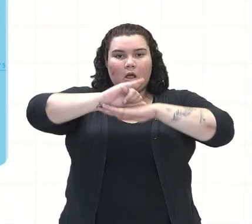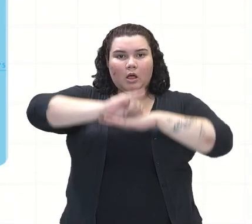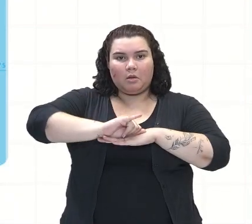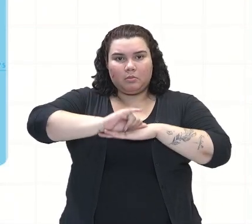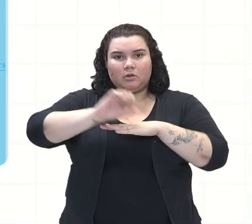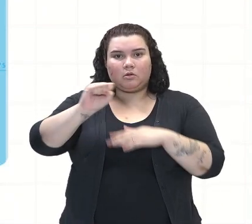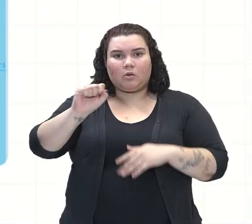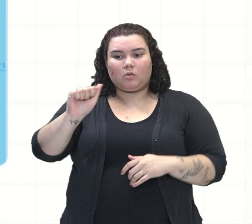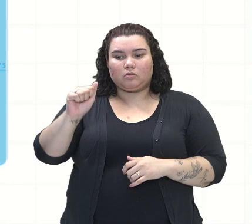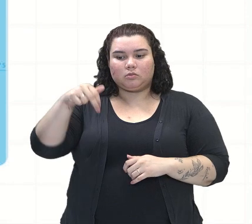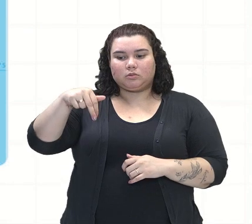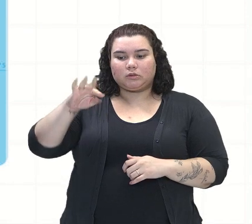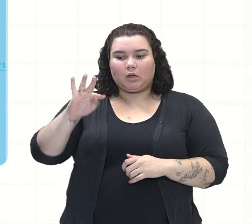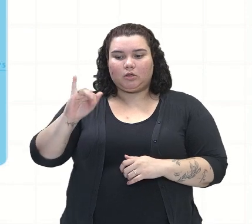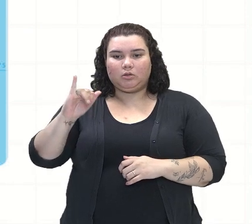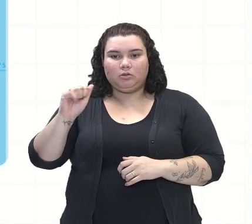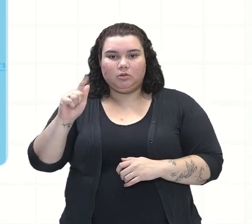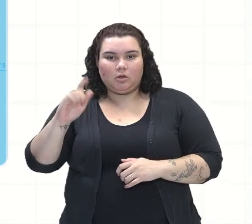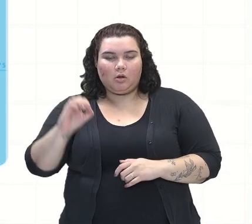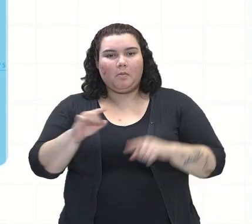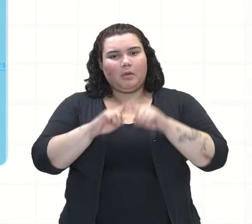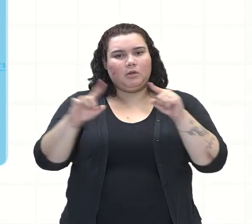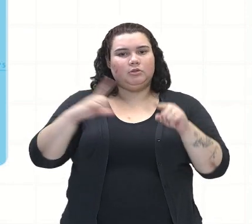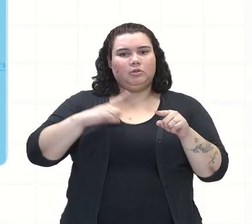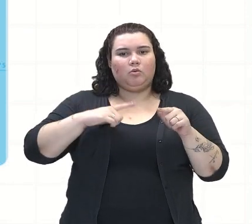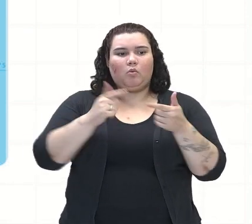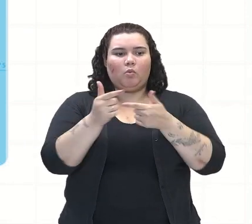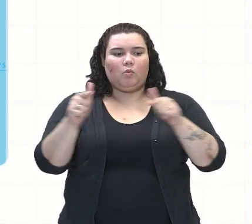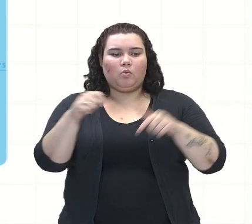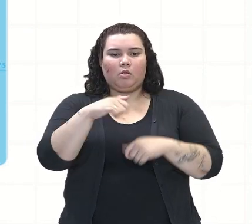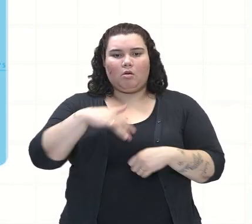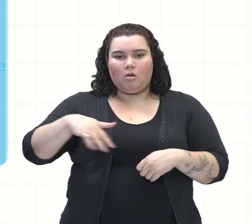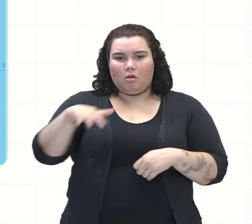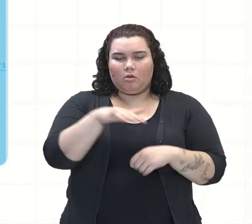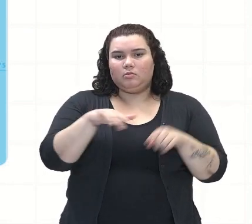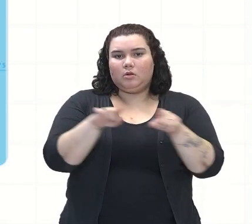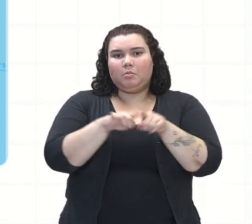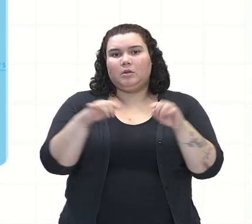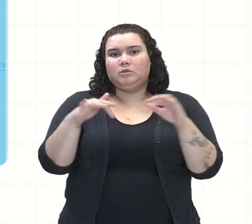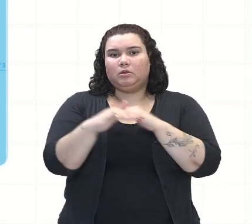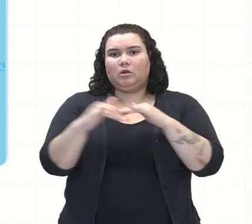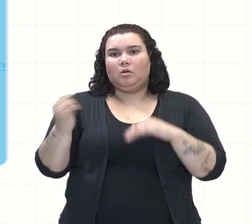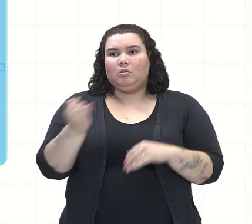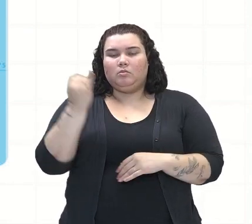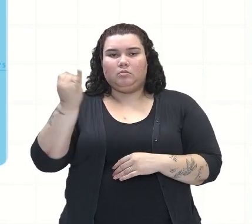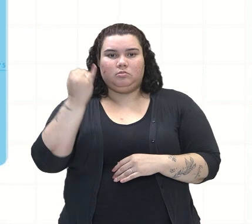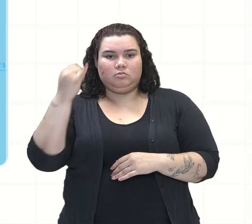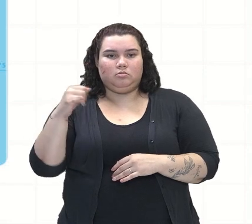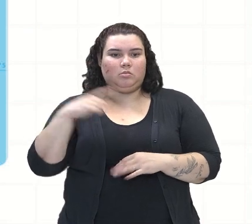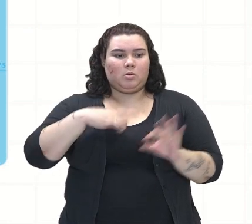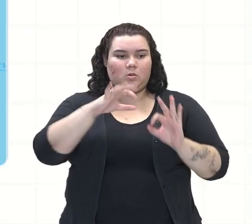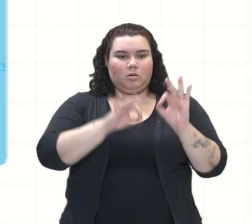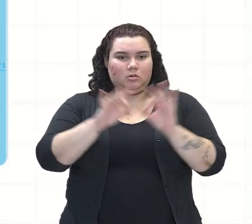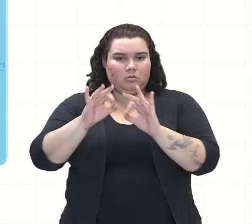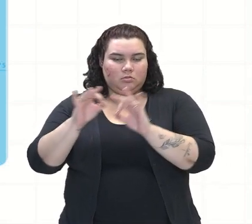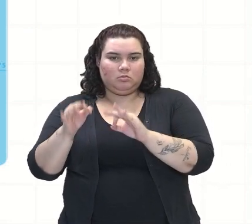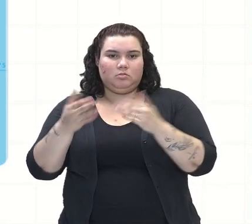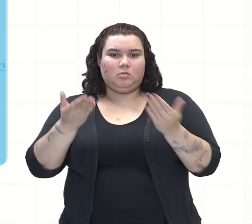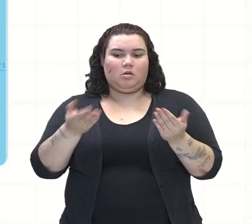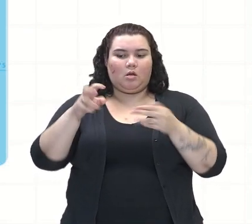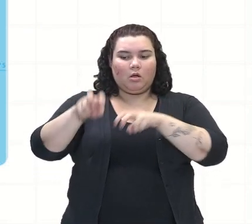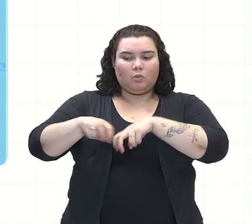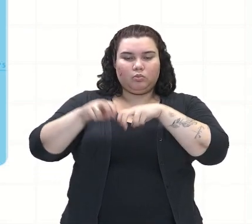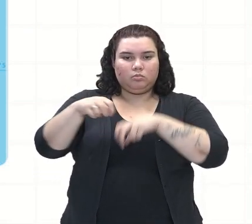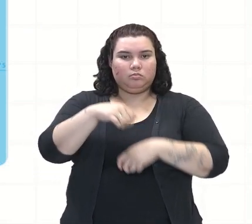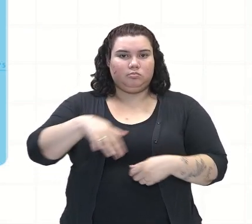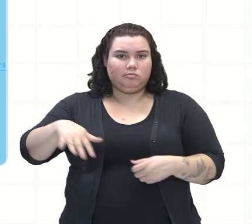Chile, mas também tem outras áreas que são cidades importantes, onde, por exemplo, a economia se organiza, onde a agricultura se organiza